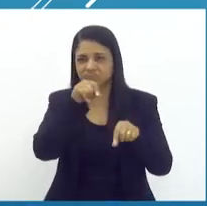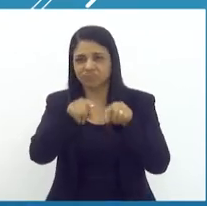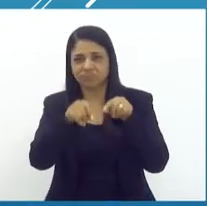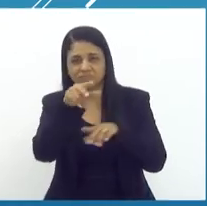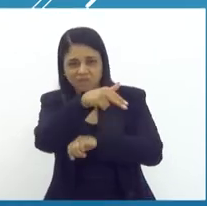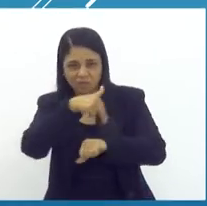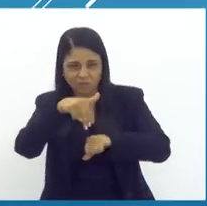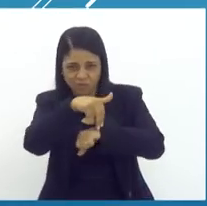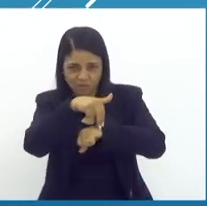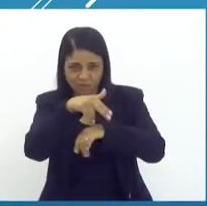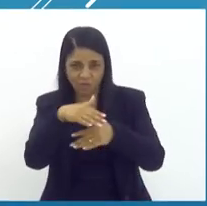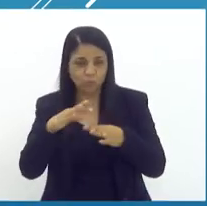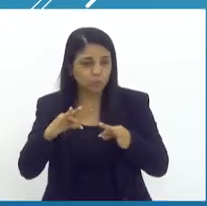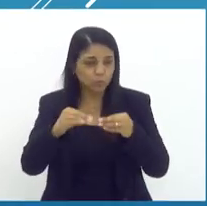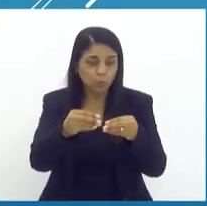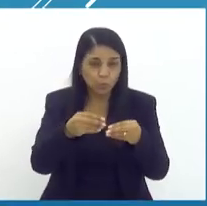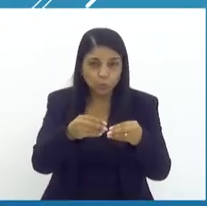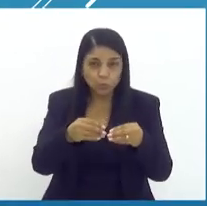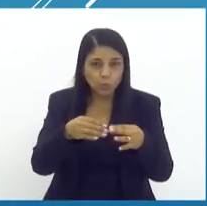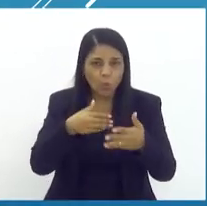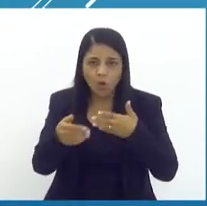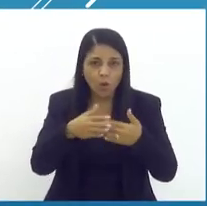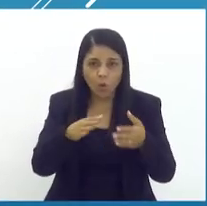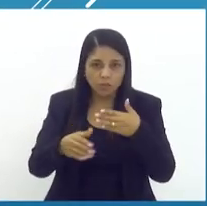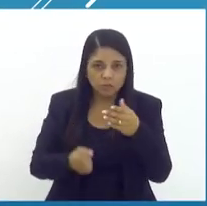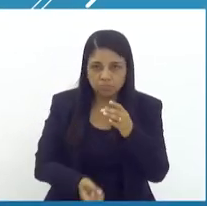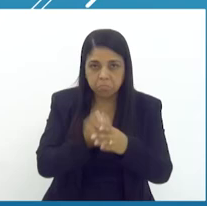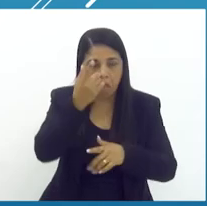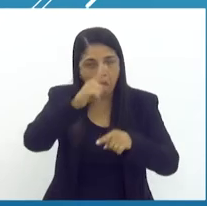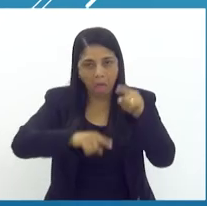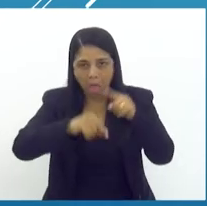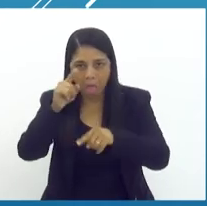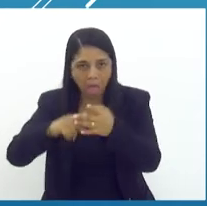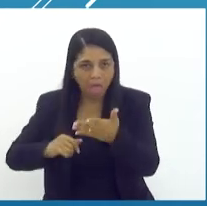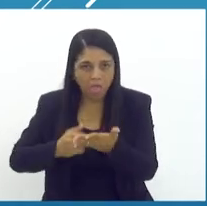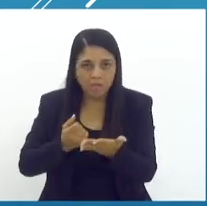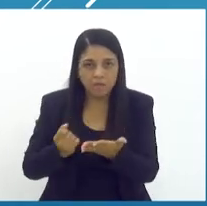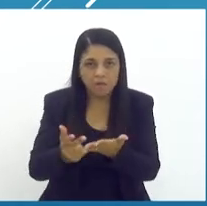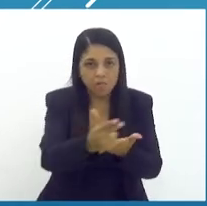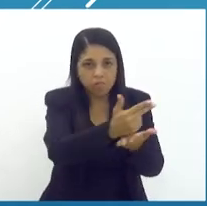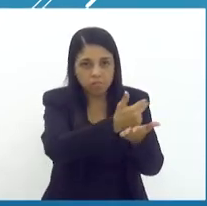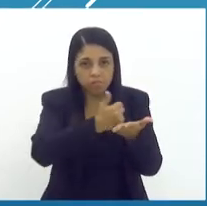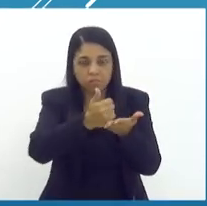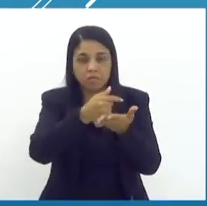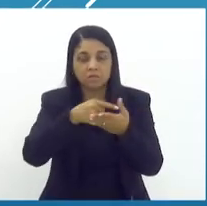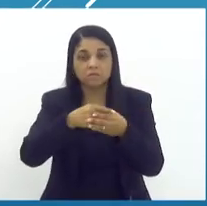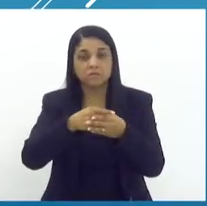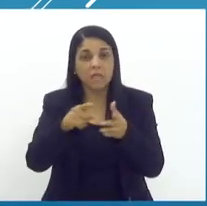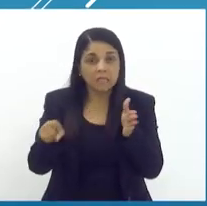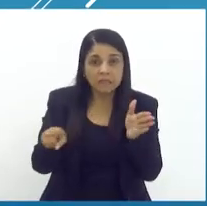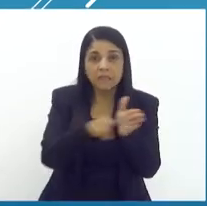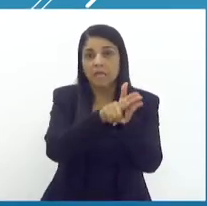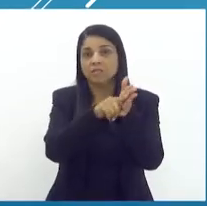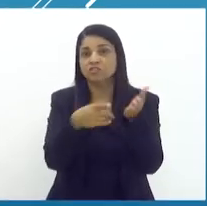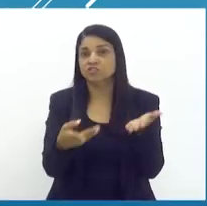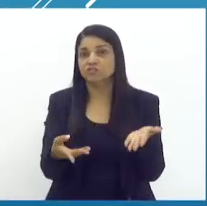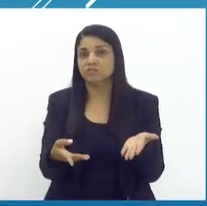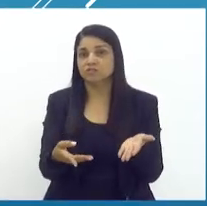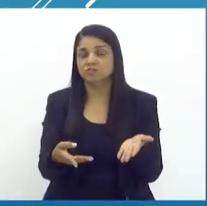a gente produz tudo que vocês estão vendo tudo qualquer coisa qualquer coisa causa externalidade negativa